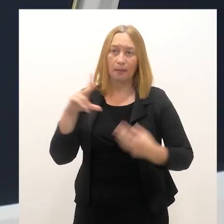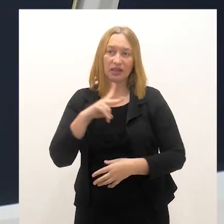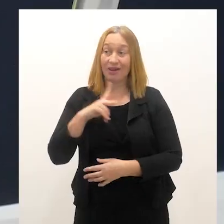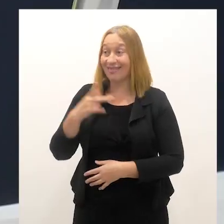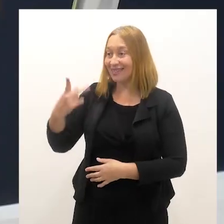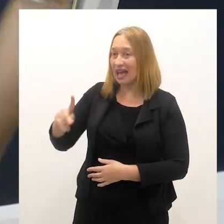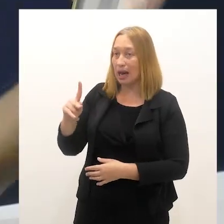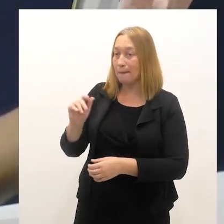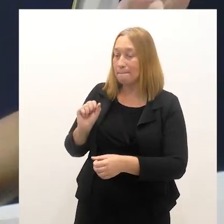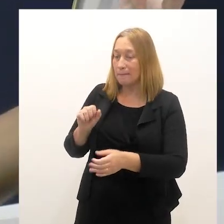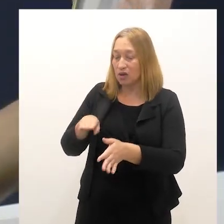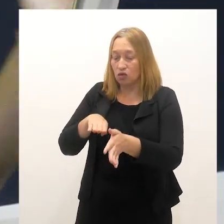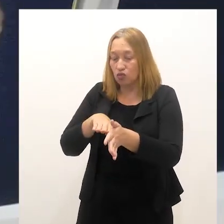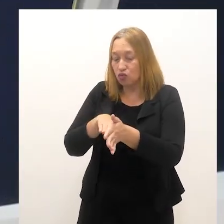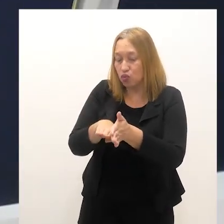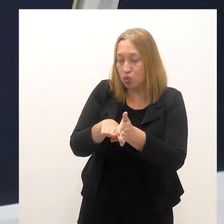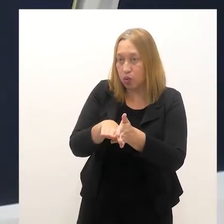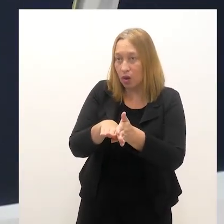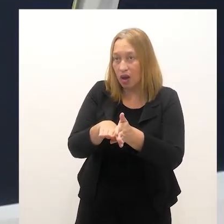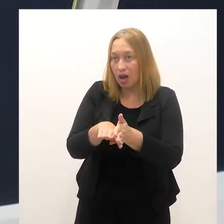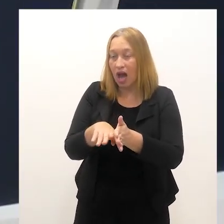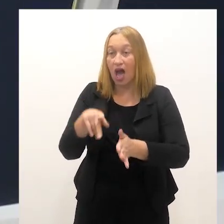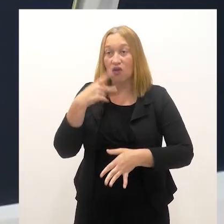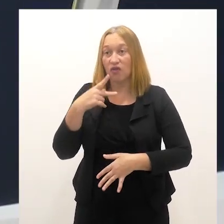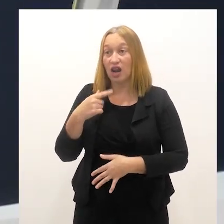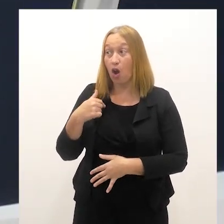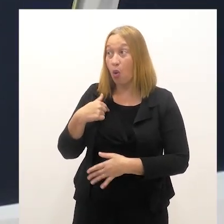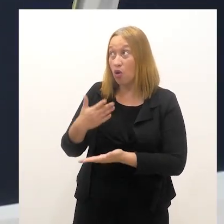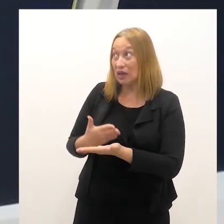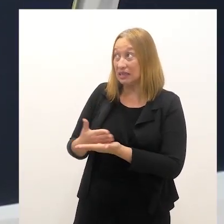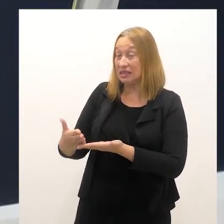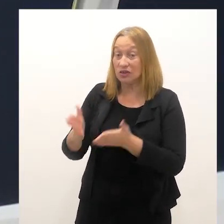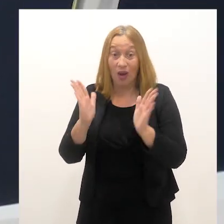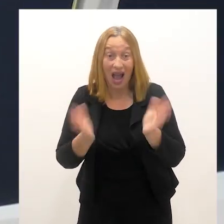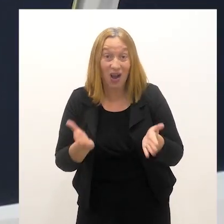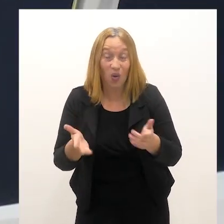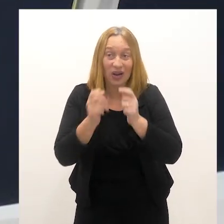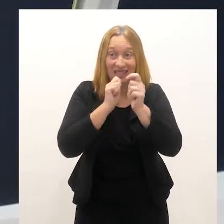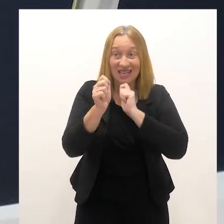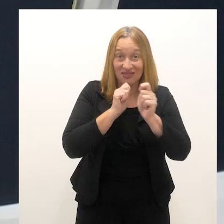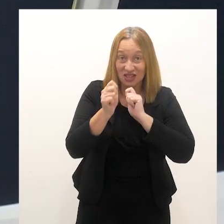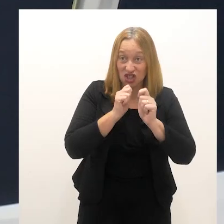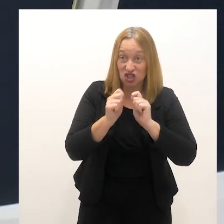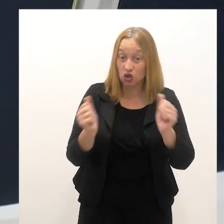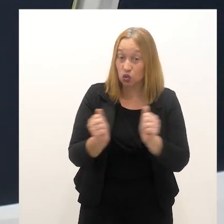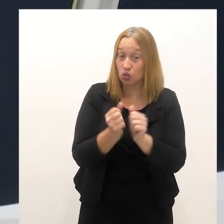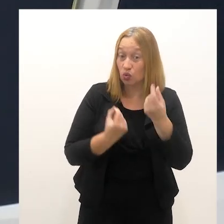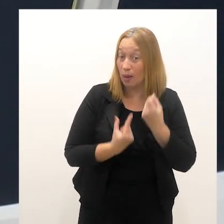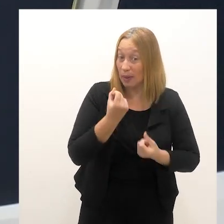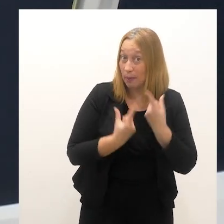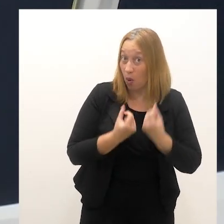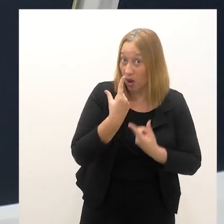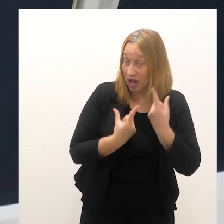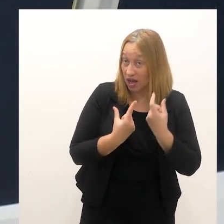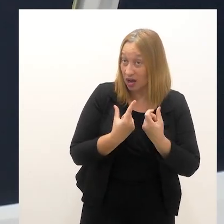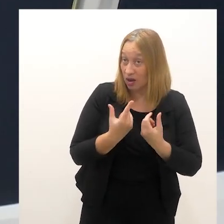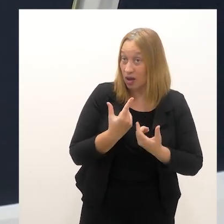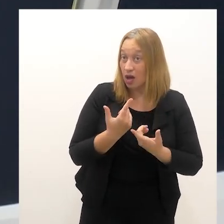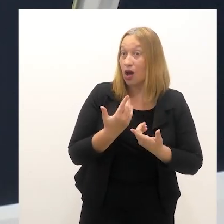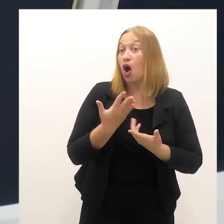assim na calçada. Aí eu falei, das duas uma, ou eu começo a entrevista agora na carrocinha de pipoca.